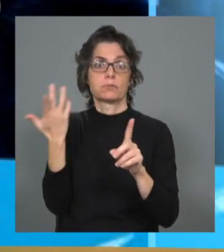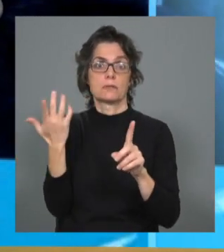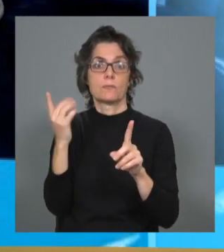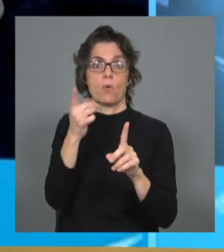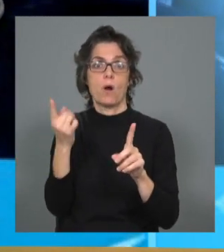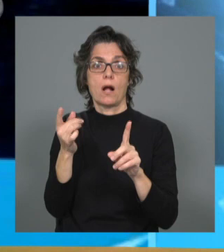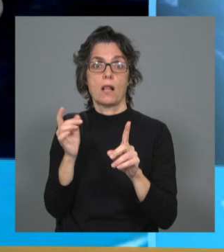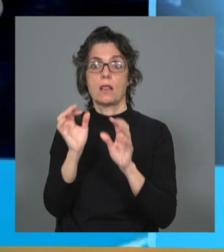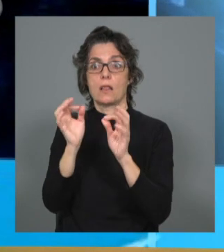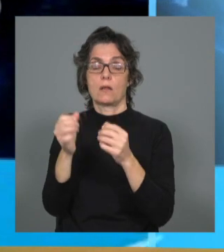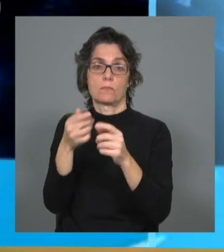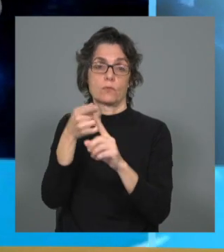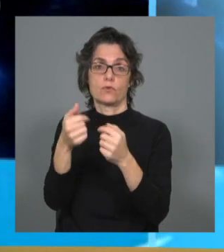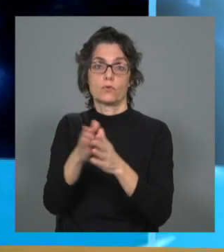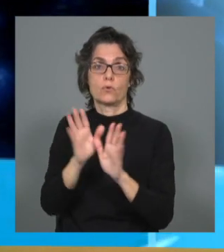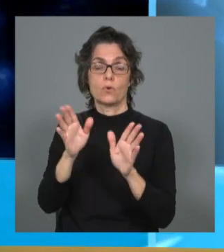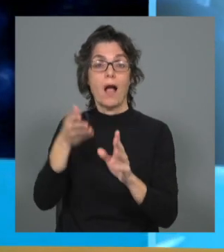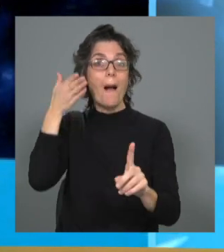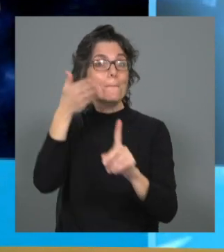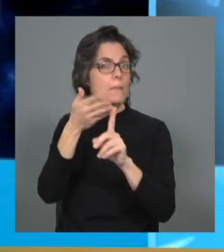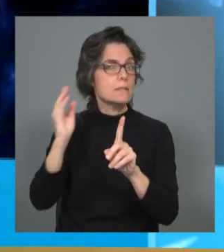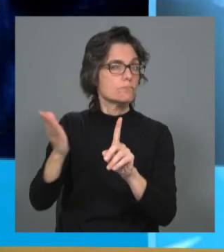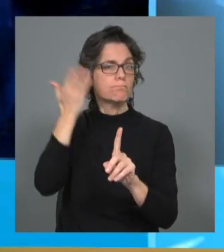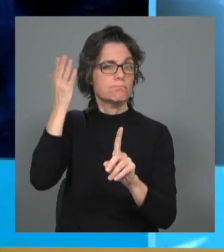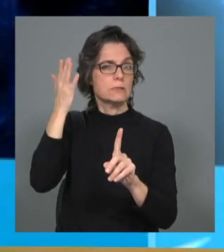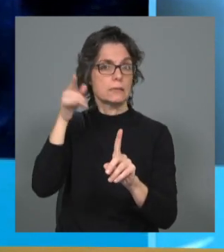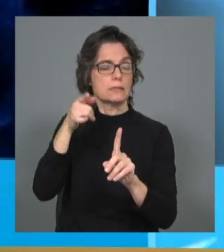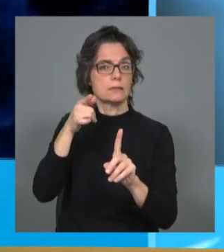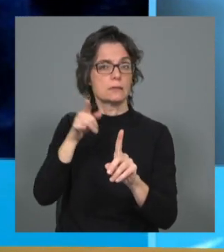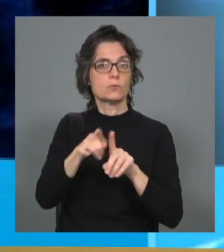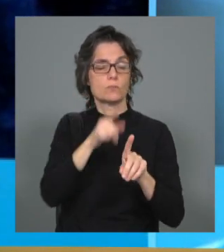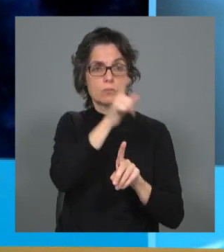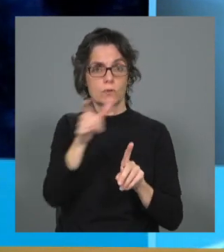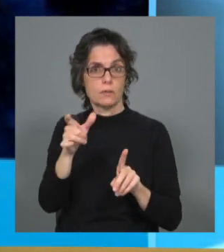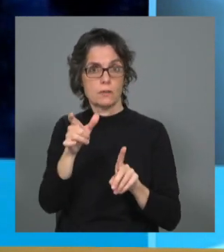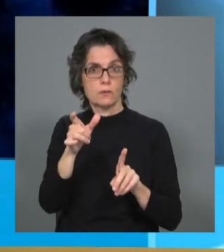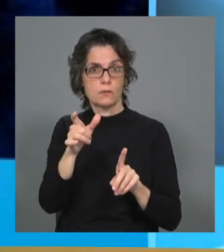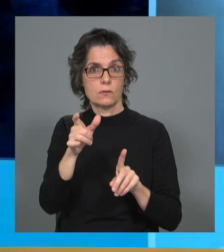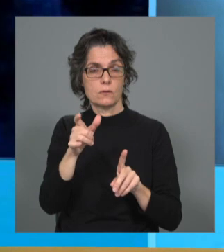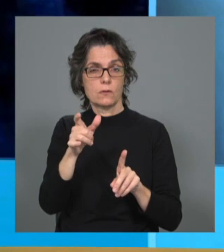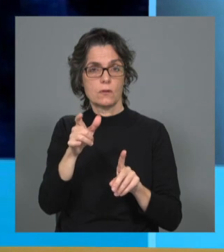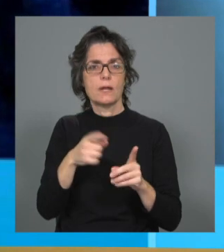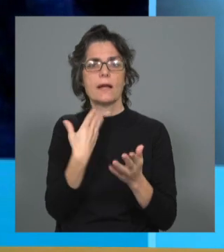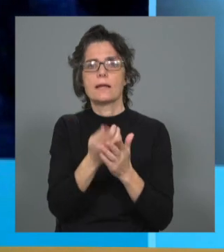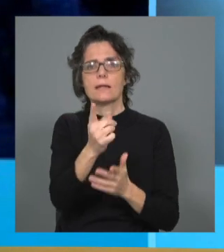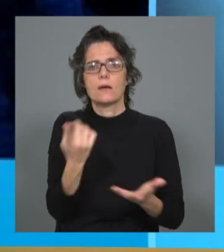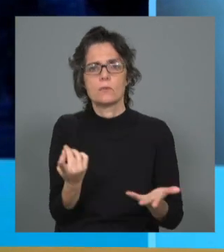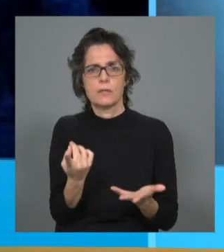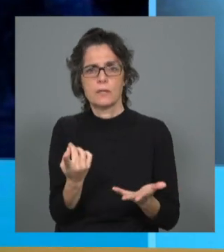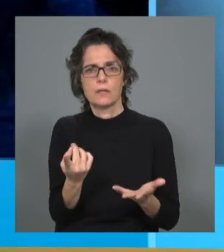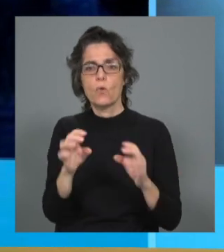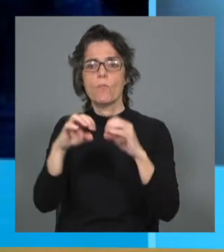mais nobre, às vezes não lembrada, mas a missão mais nobre dos políticos em geral é assegurarem que a sociedade que gerem se